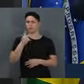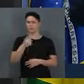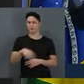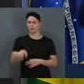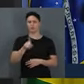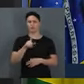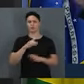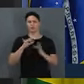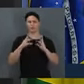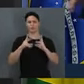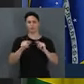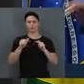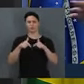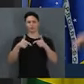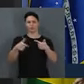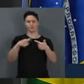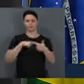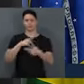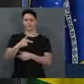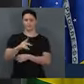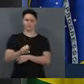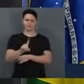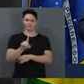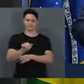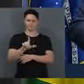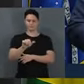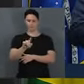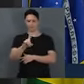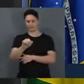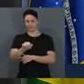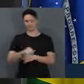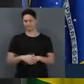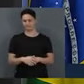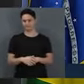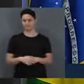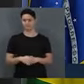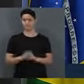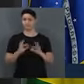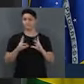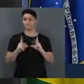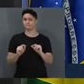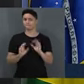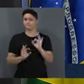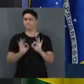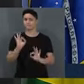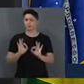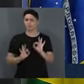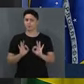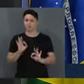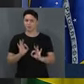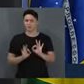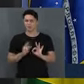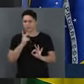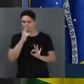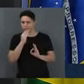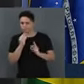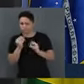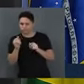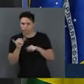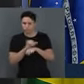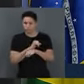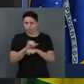manobras todas essas pedaladas todos esses movimentos calculados para